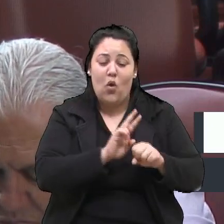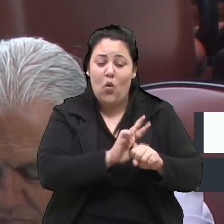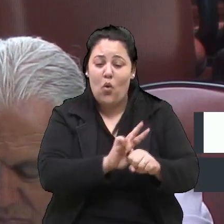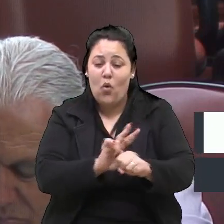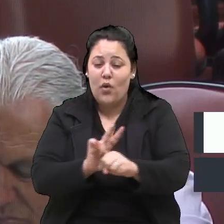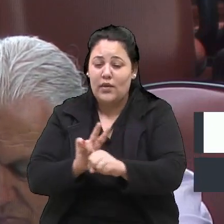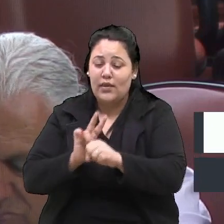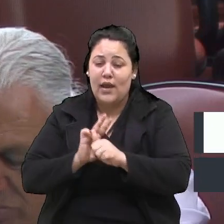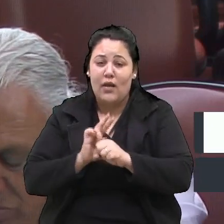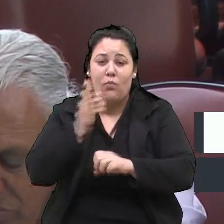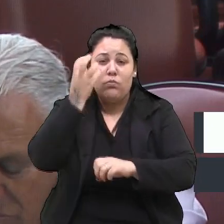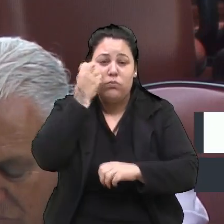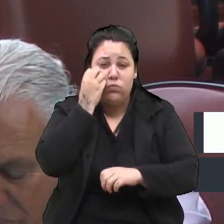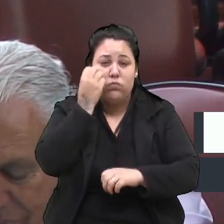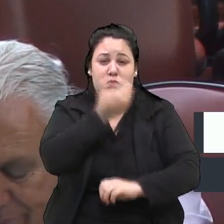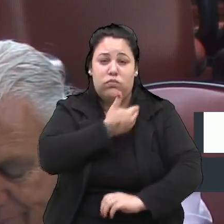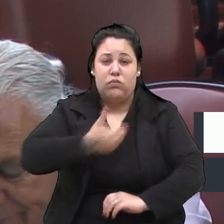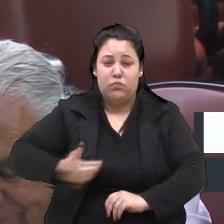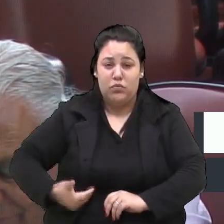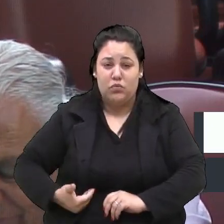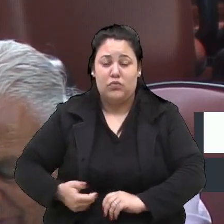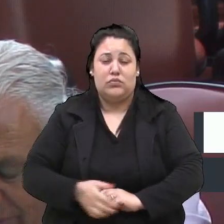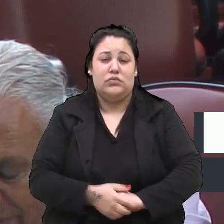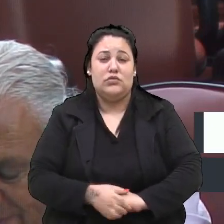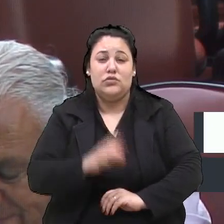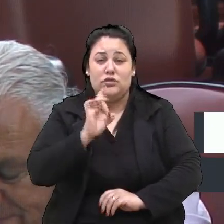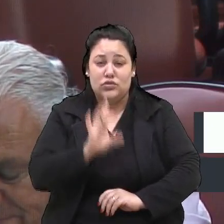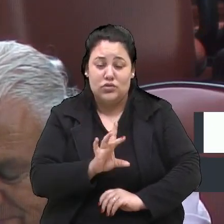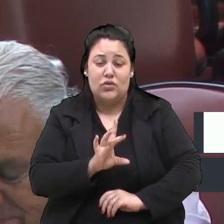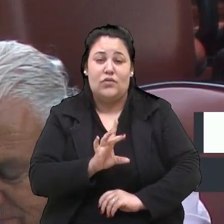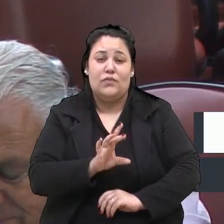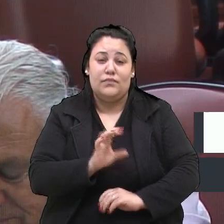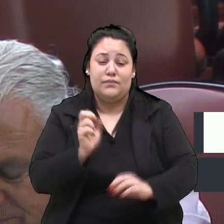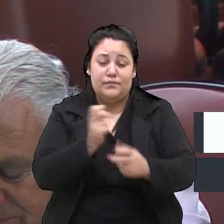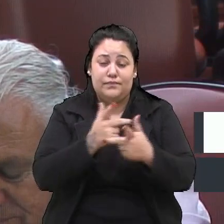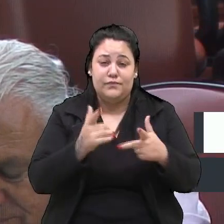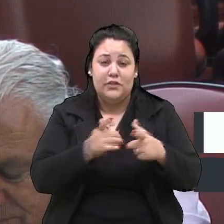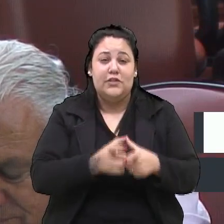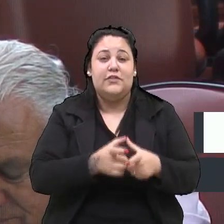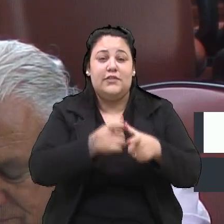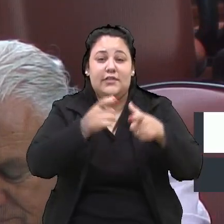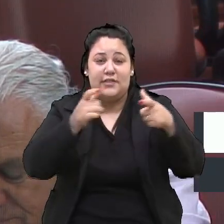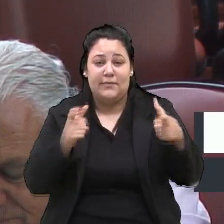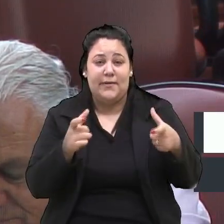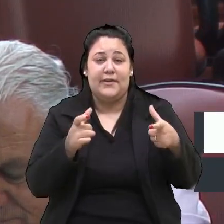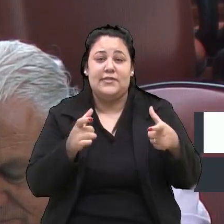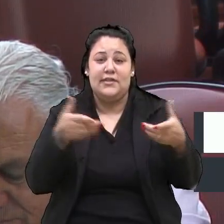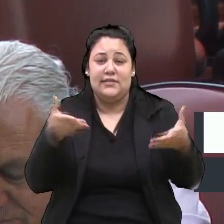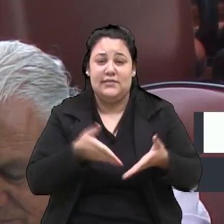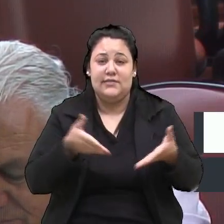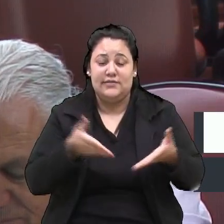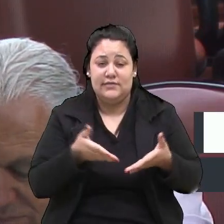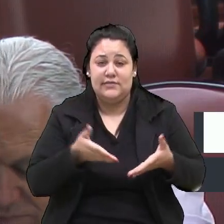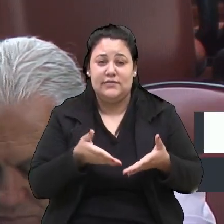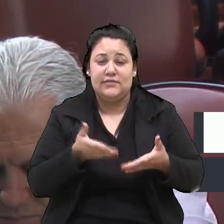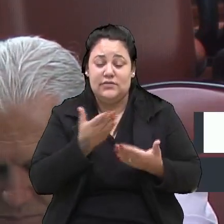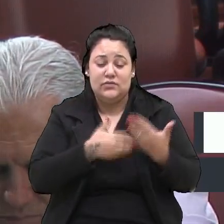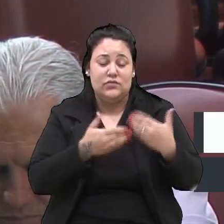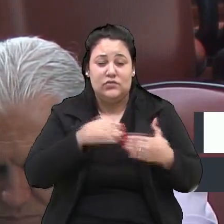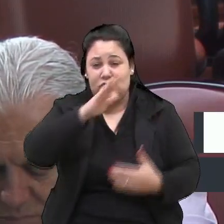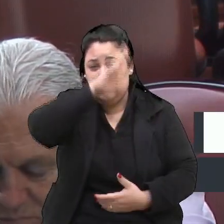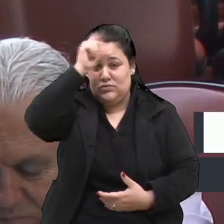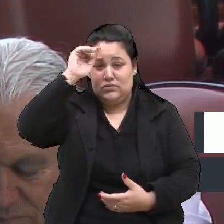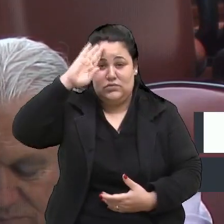patrimônio público. Só que as funções se ampliaram. E hoje, tudo é a Guarda Municipal. Tudo é a